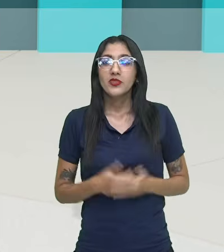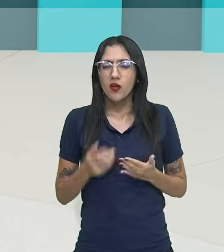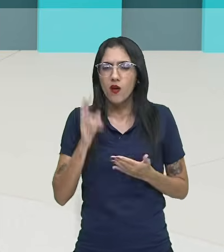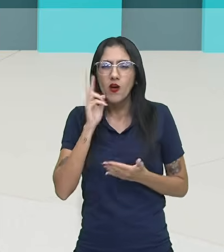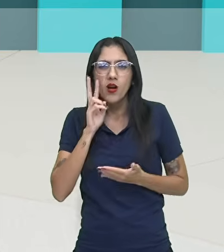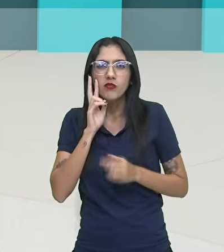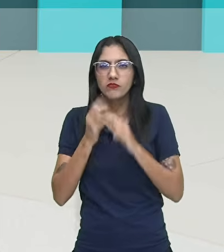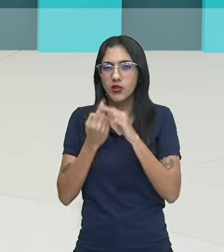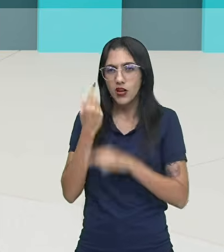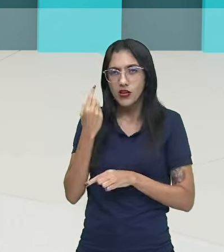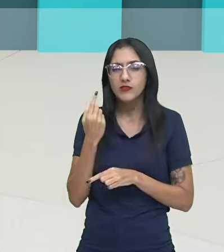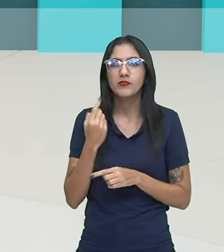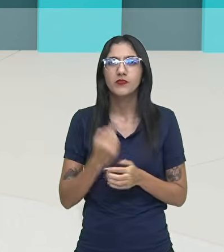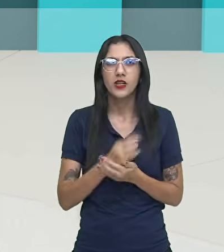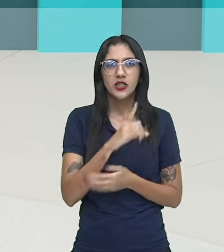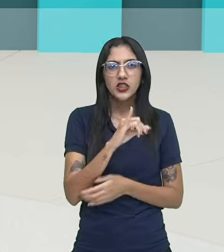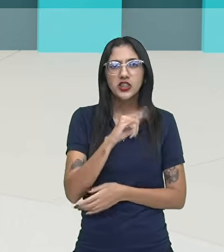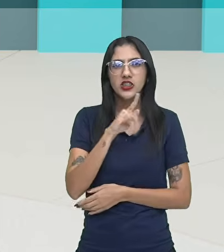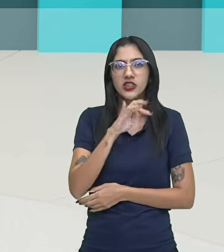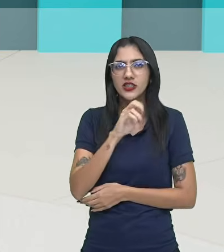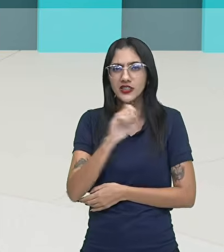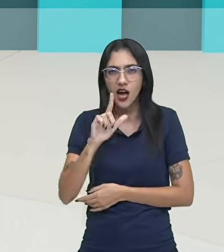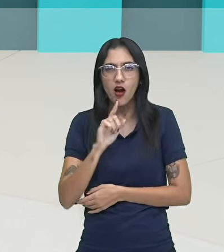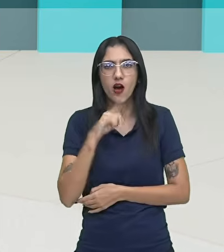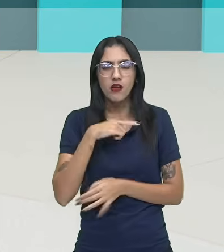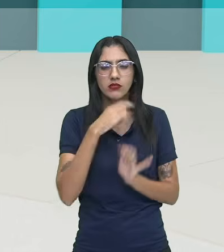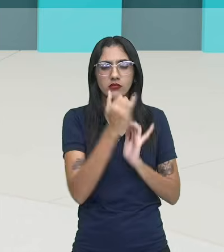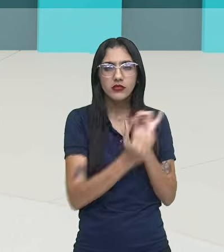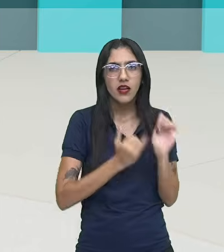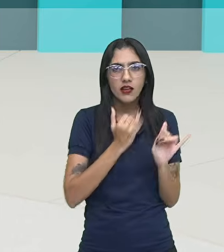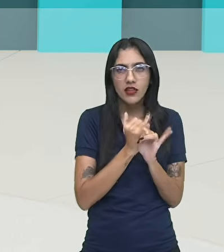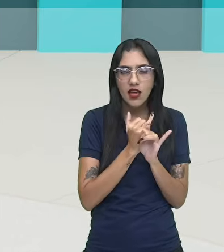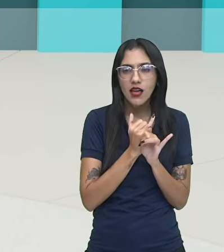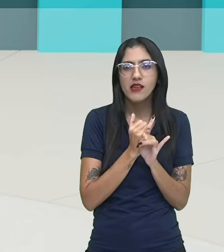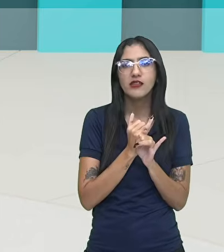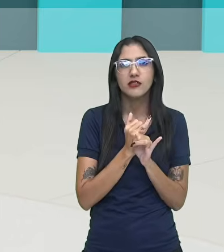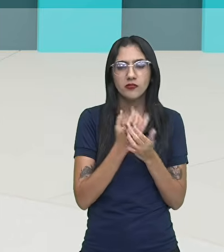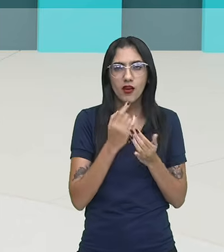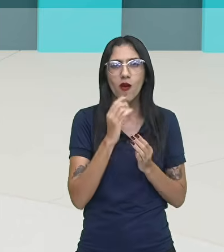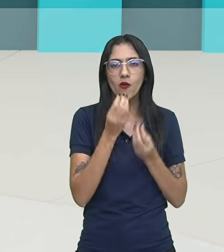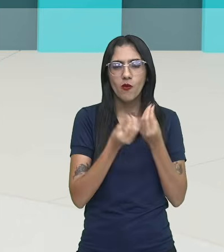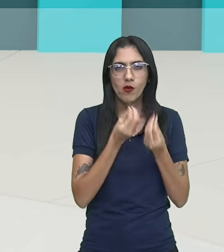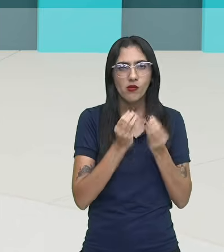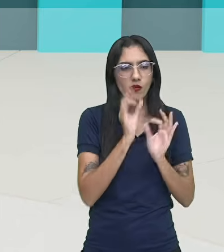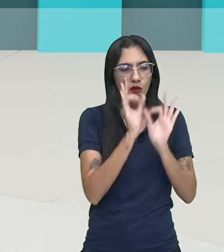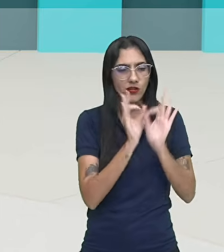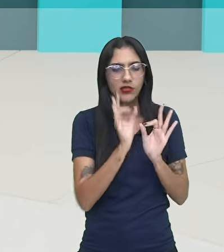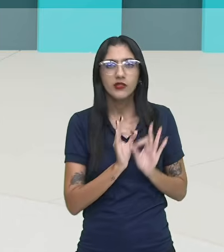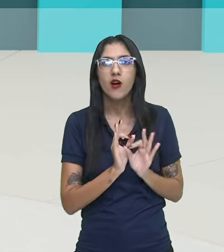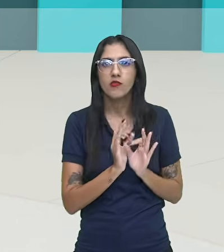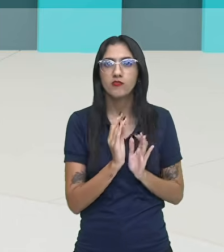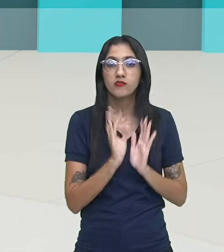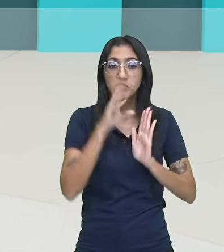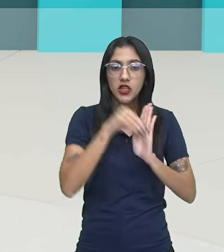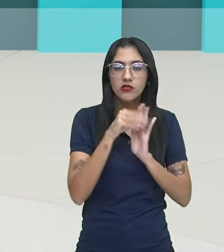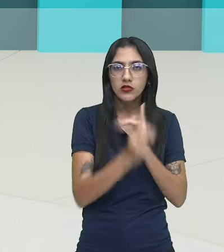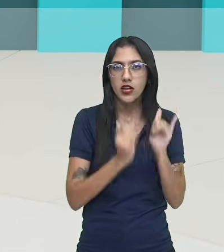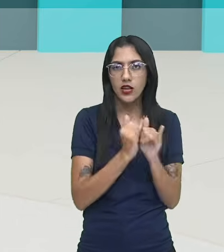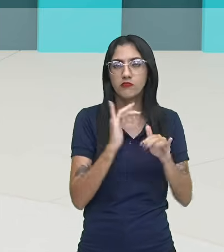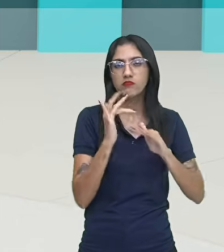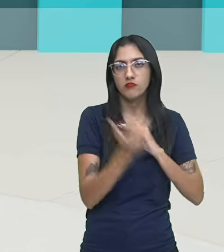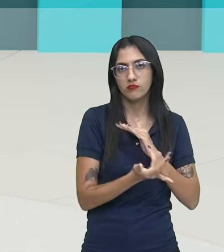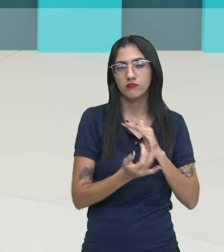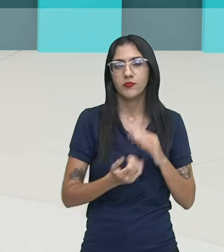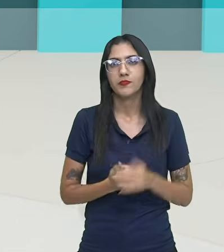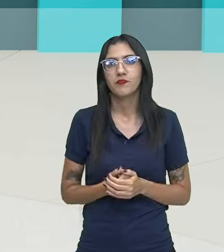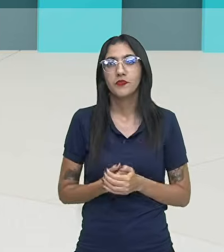falando, digital tem a ver com a internet, tem a ver ali com o processo mesmo do digital, certo? E os